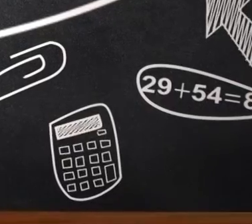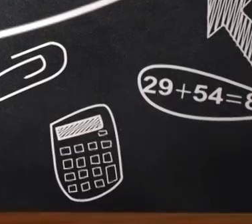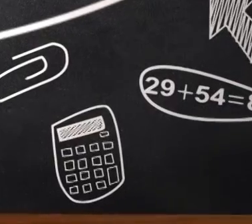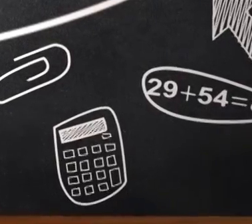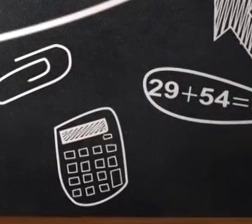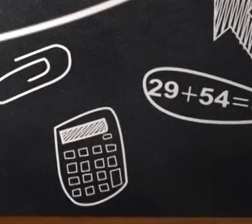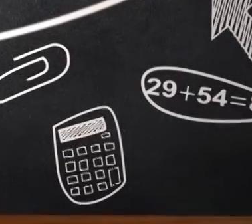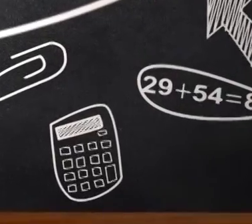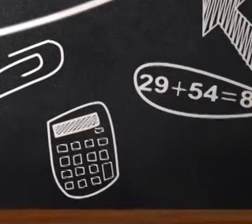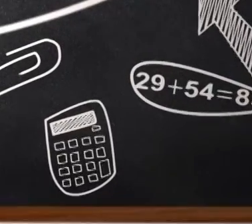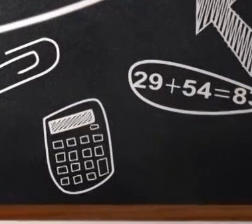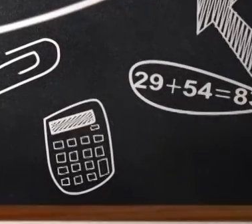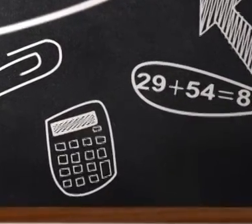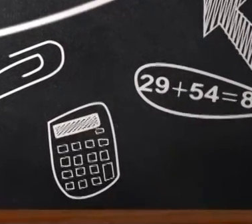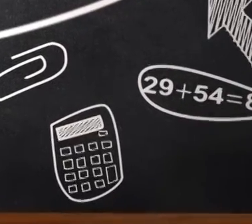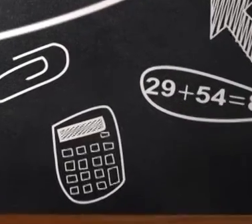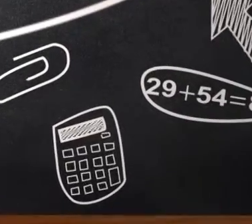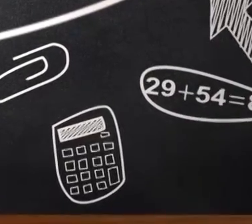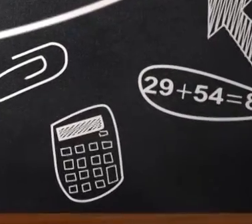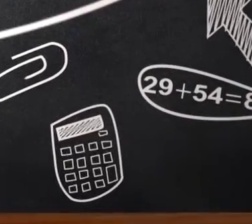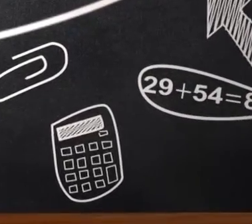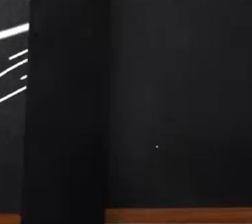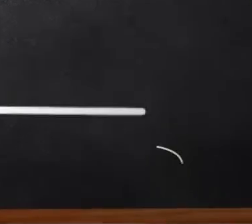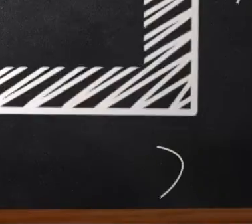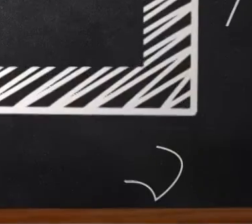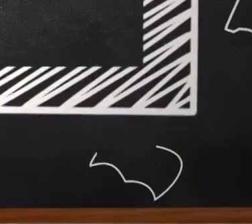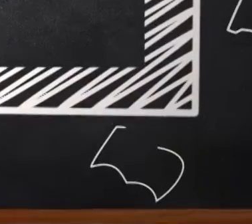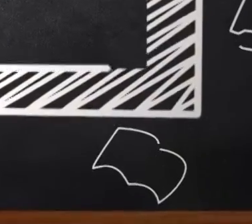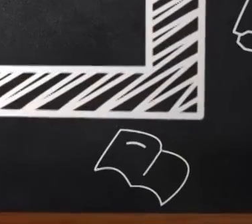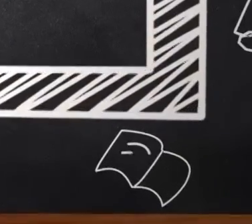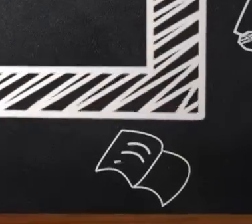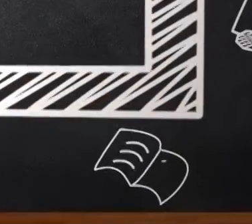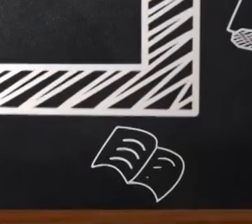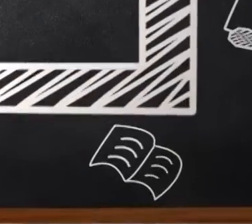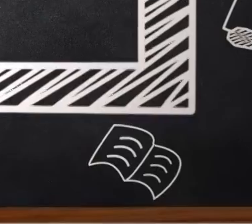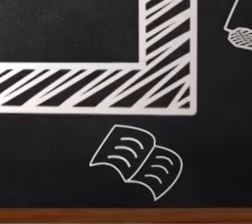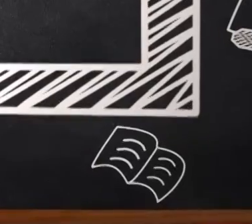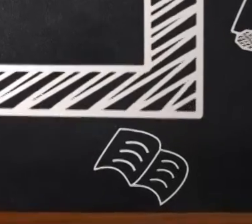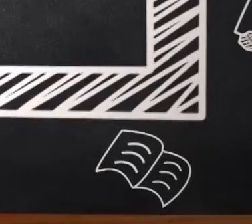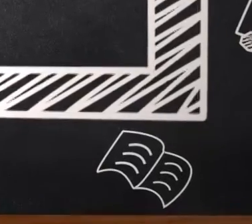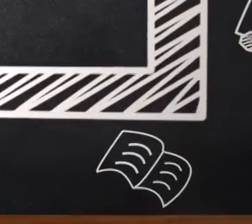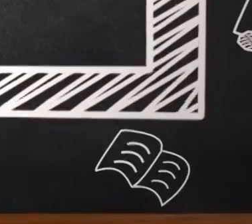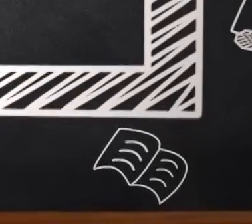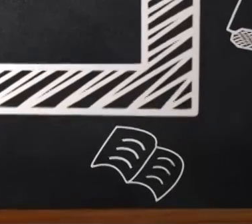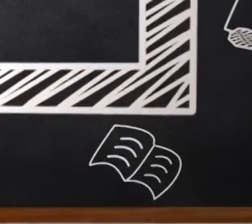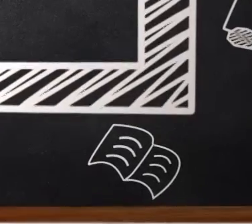Eduque, veja mais exercícios, reveja essa aula e continue com seus estudos.